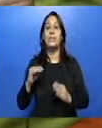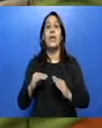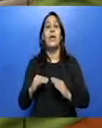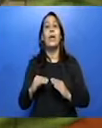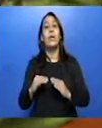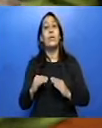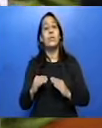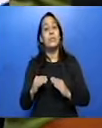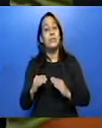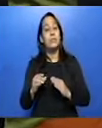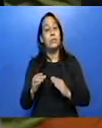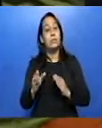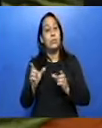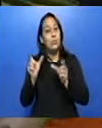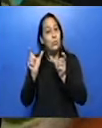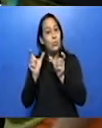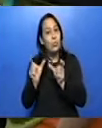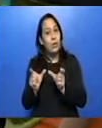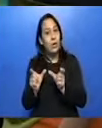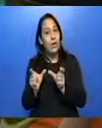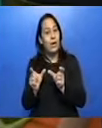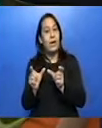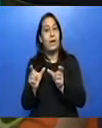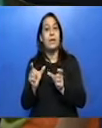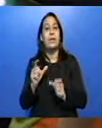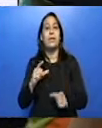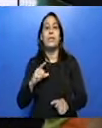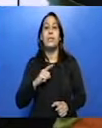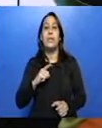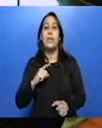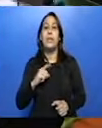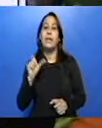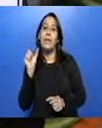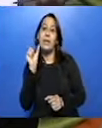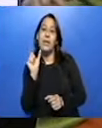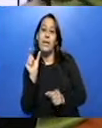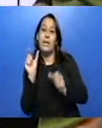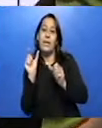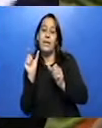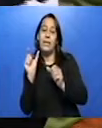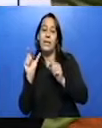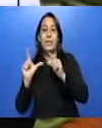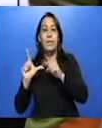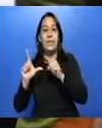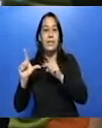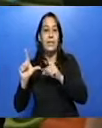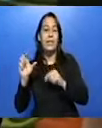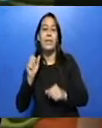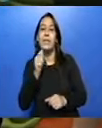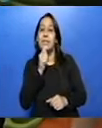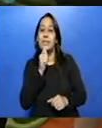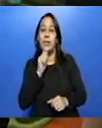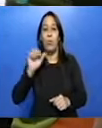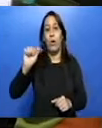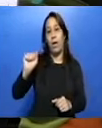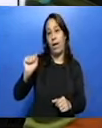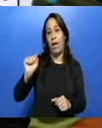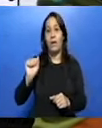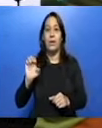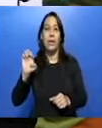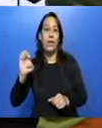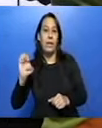são vogais. E aqui é o N e aqui também é o N. A.